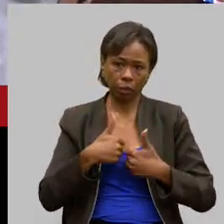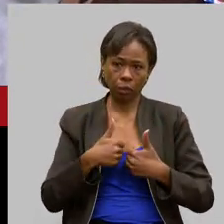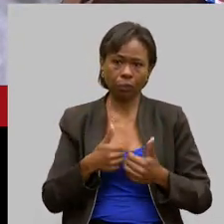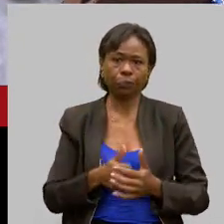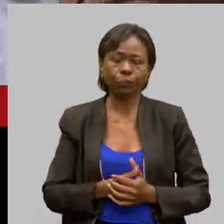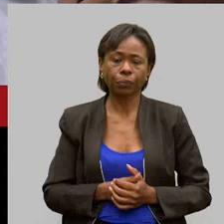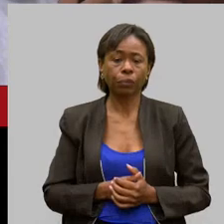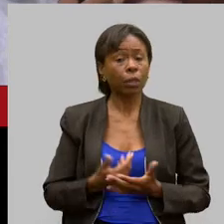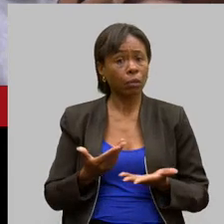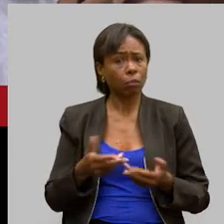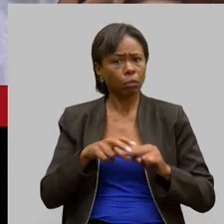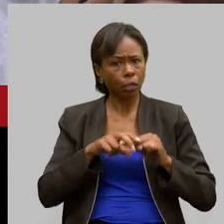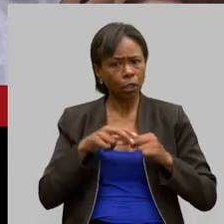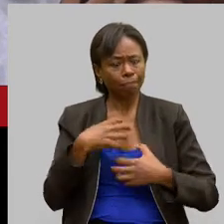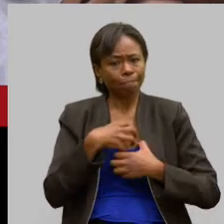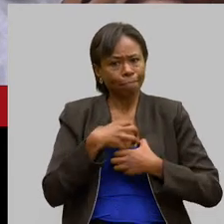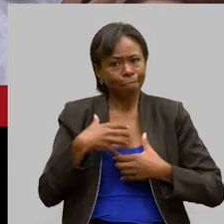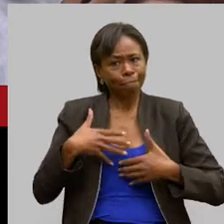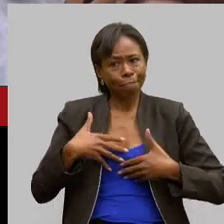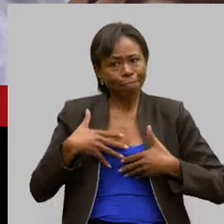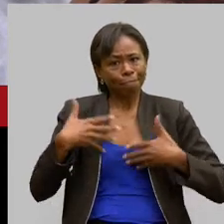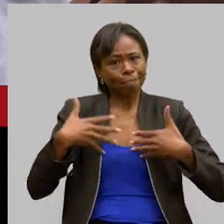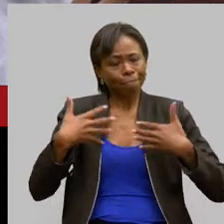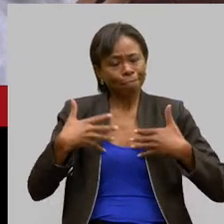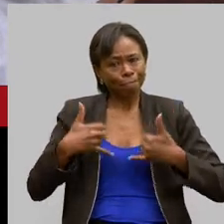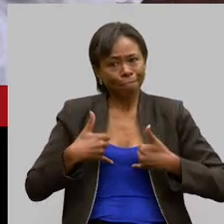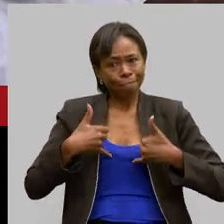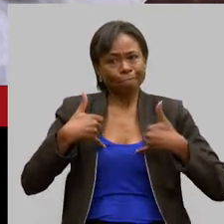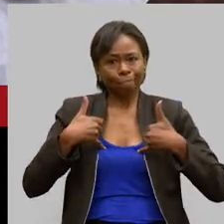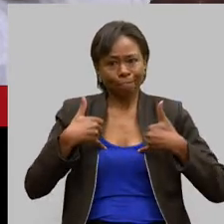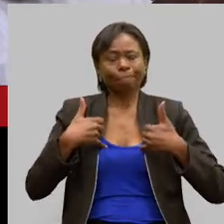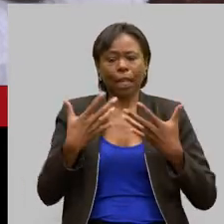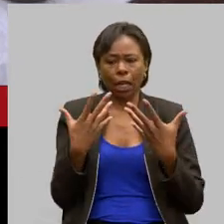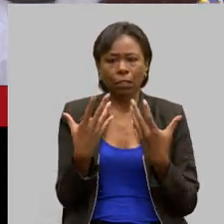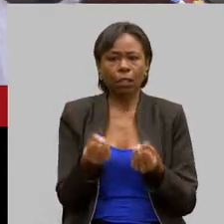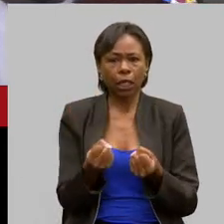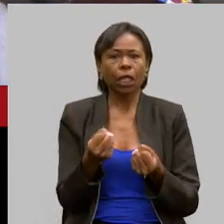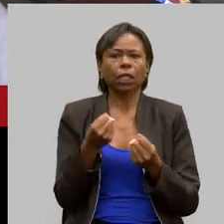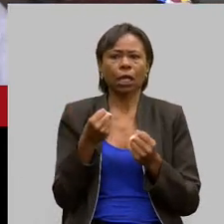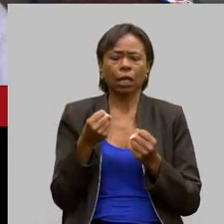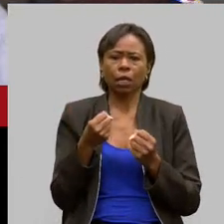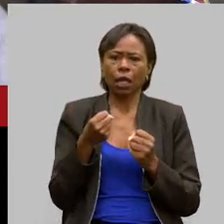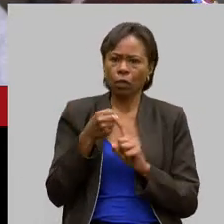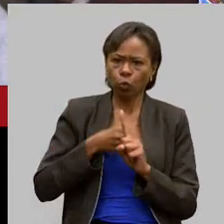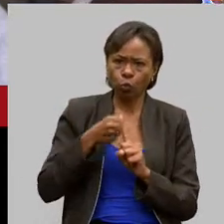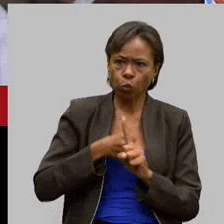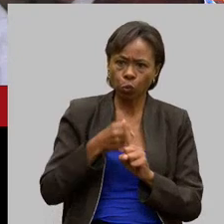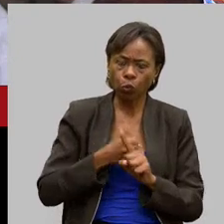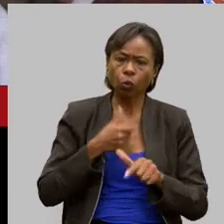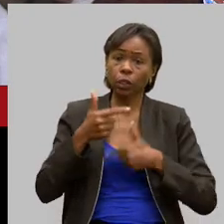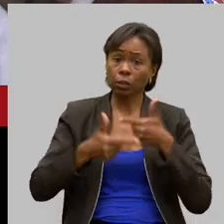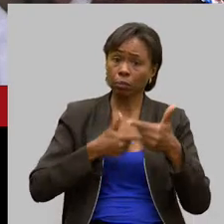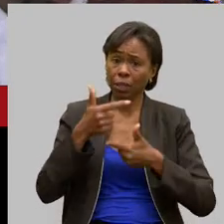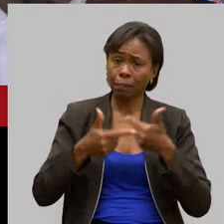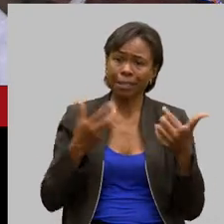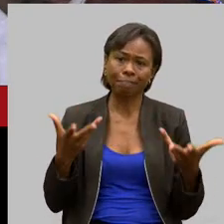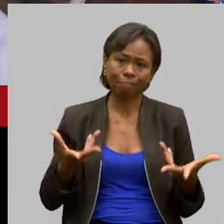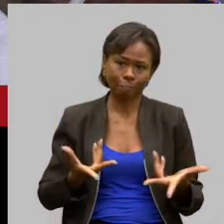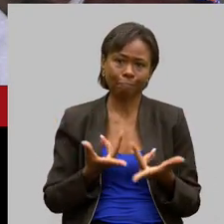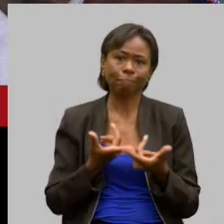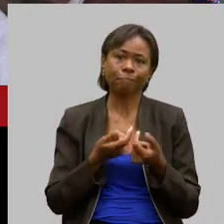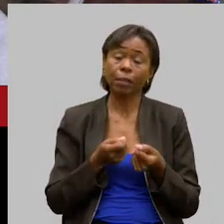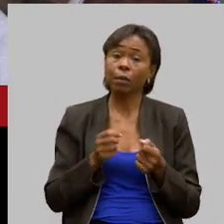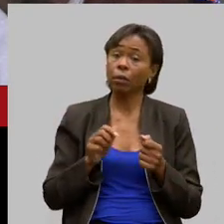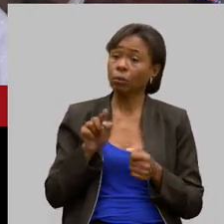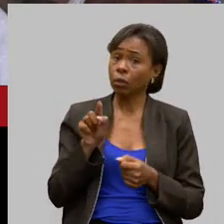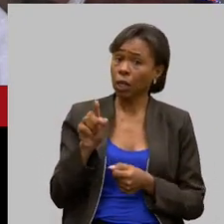é com muito orgulho que a gente abraça essa causa e é com muito orgulho que a gente tenta fazer um trabalho de excelência porém Deputado